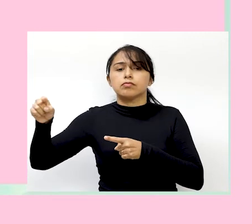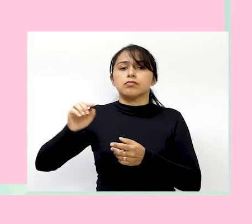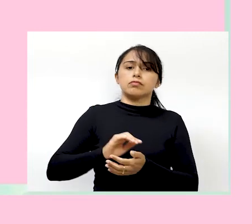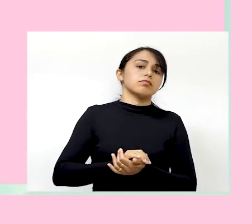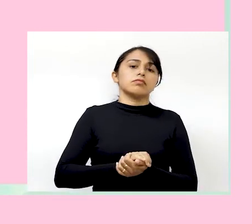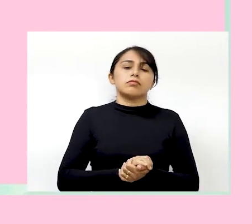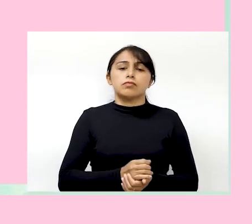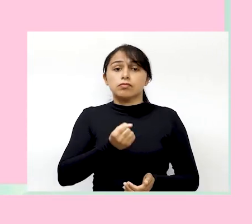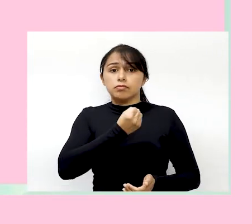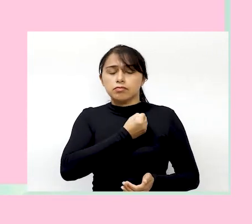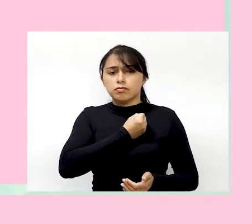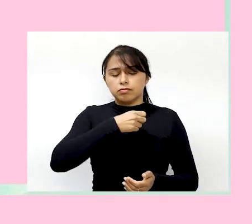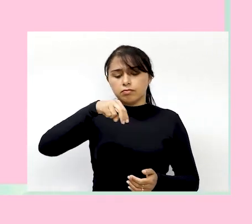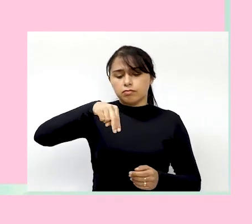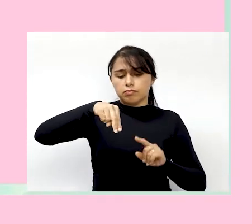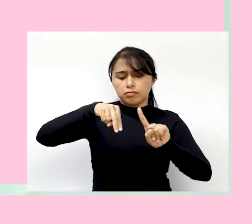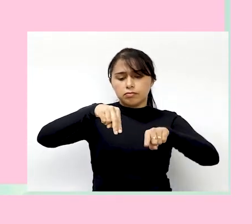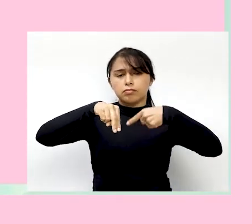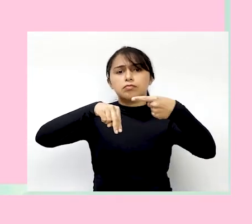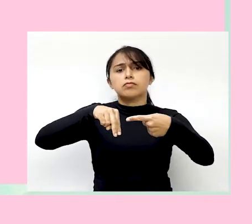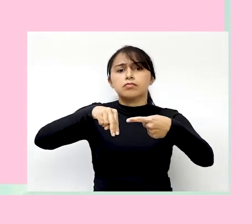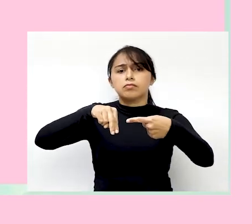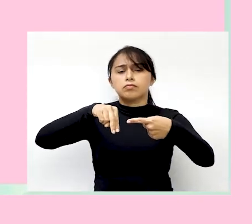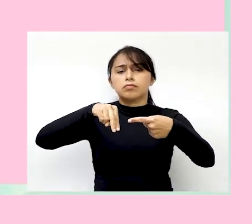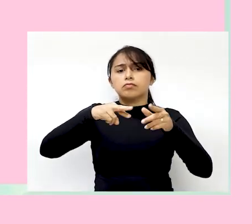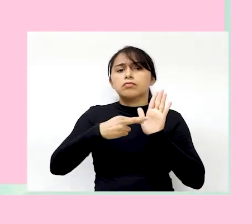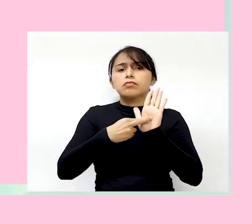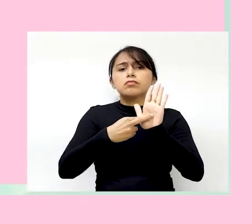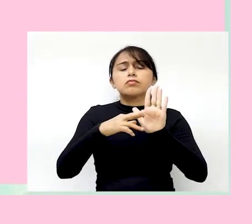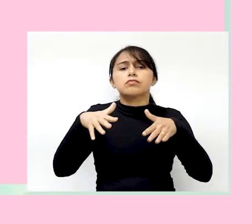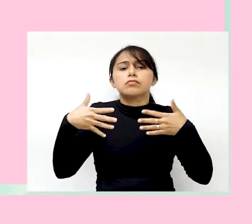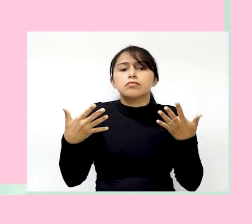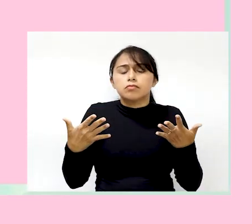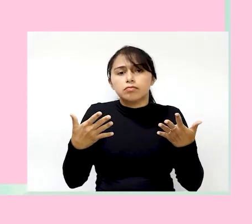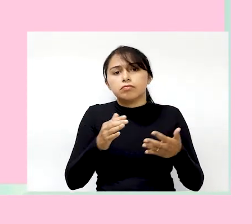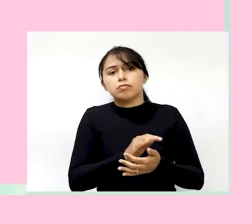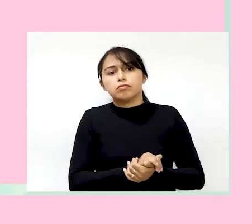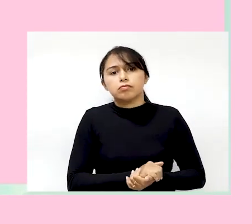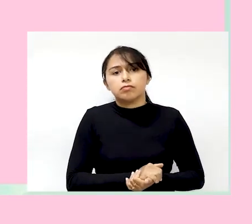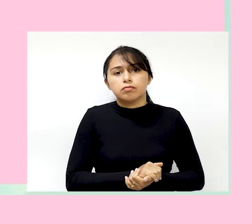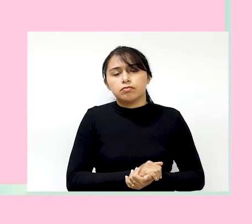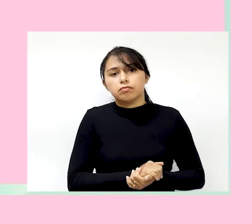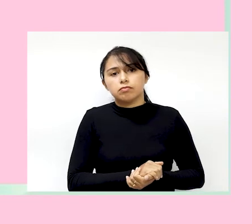O número que vem imediatamente depois de N pode ser representado por...